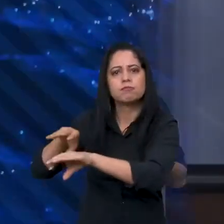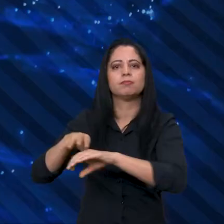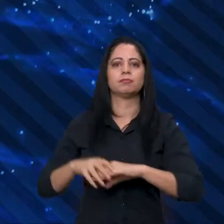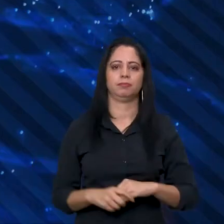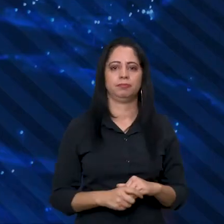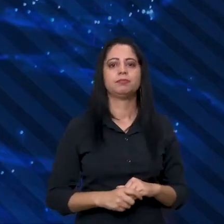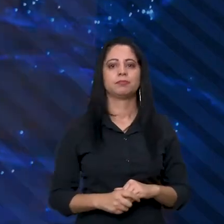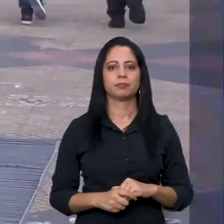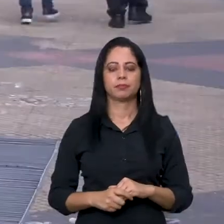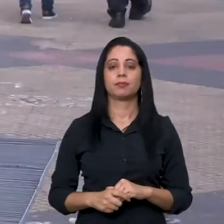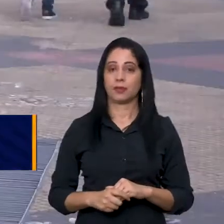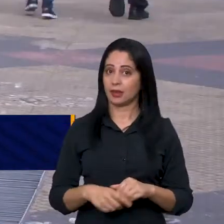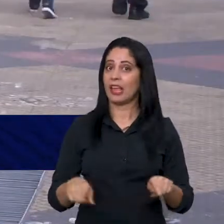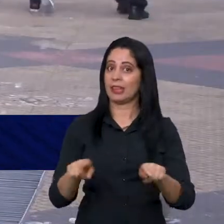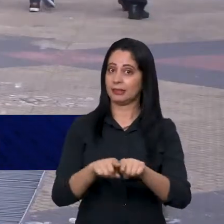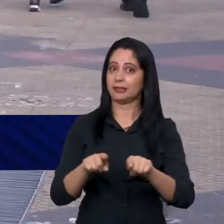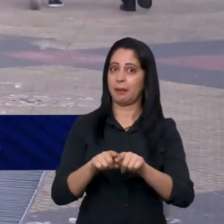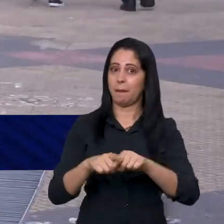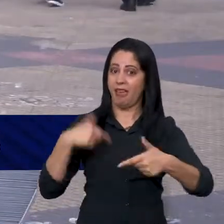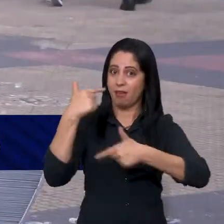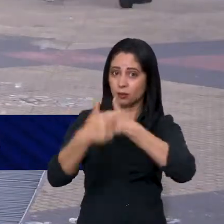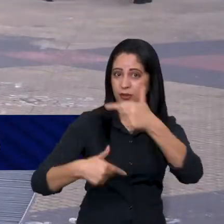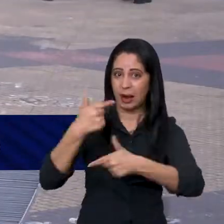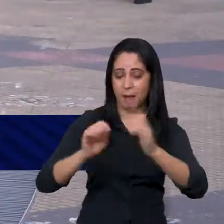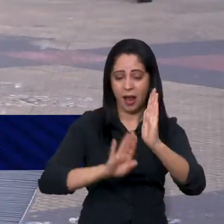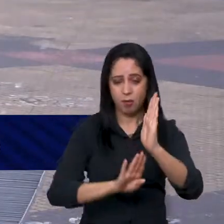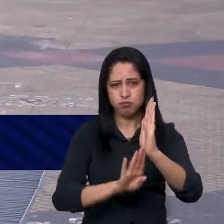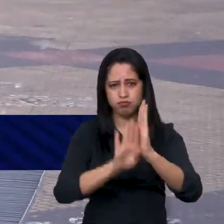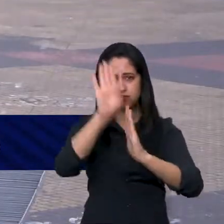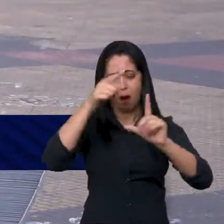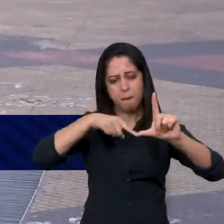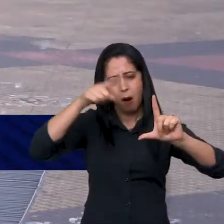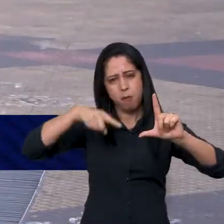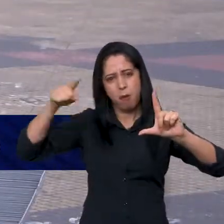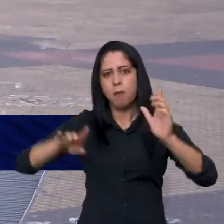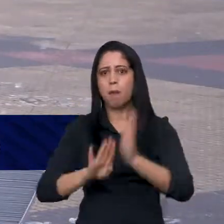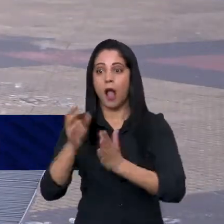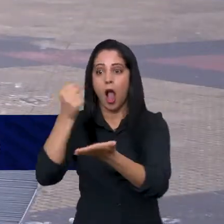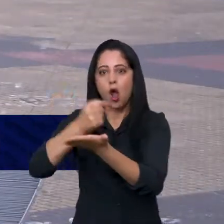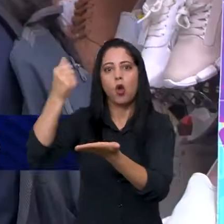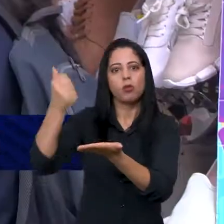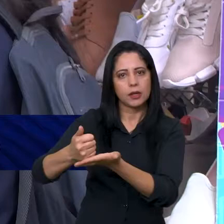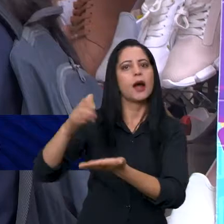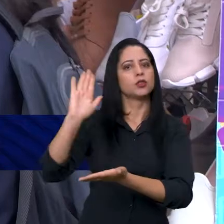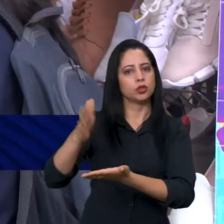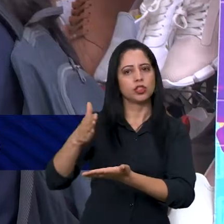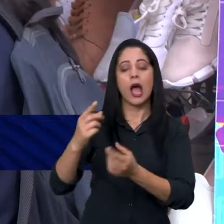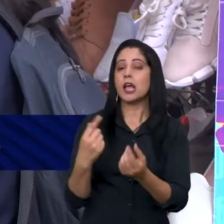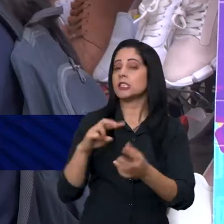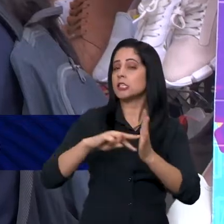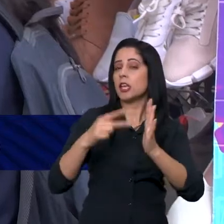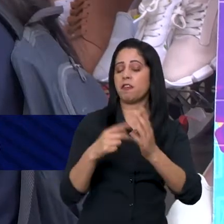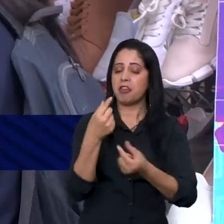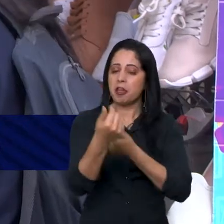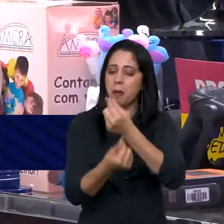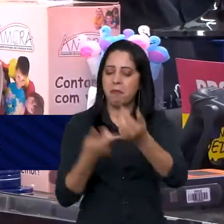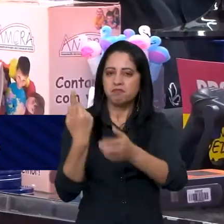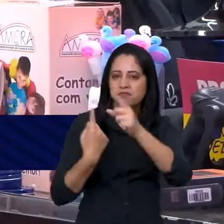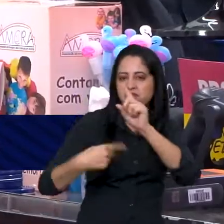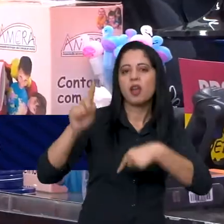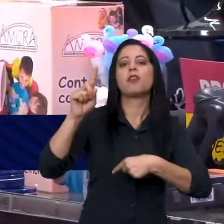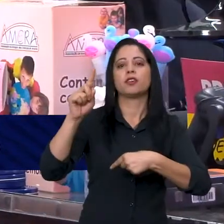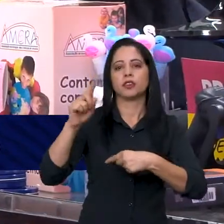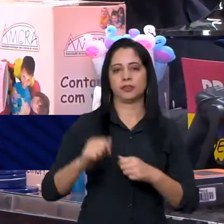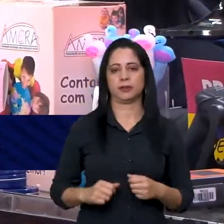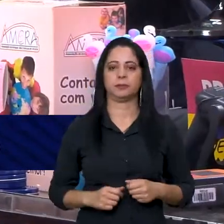educação. Saldo positivo na geração de empregos com carteira assinada em São José mostra a recuperação econômica do